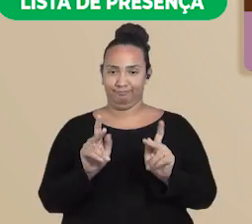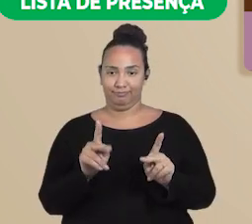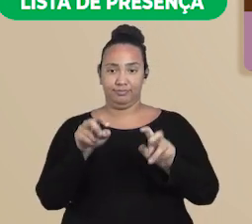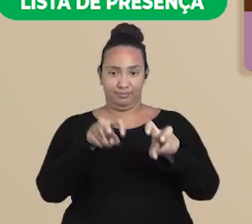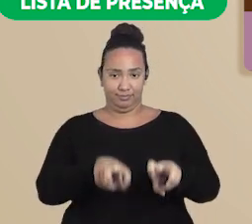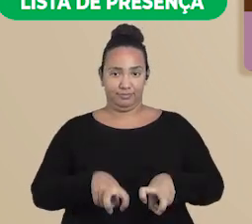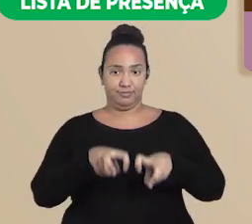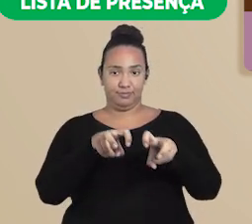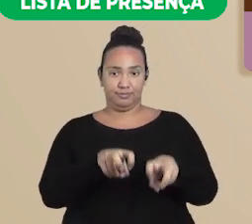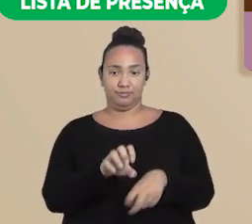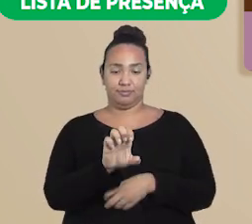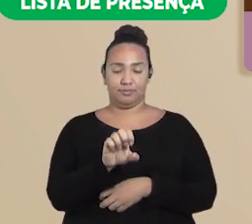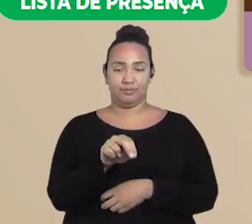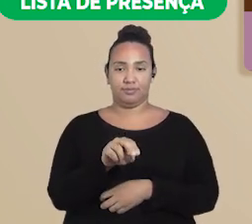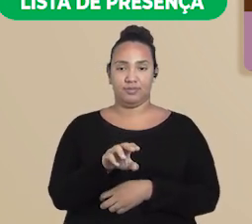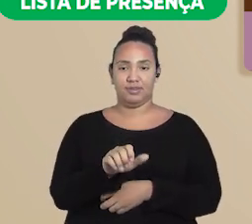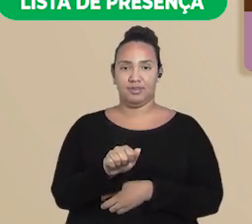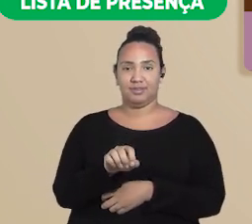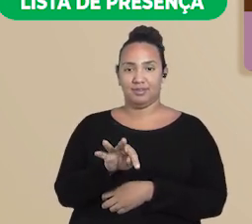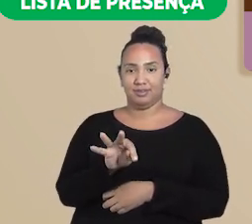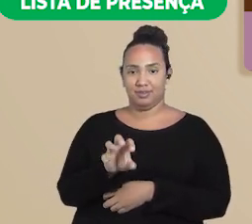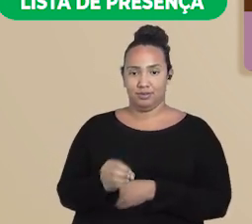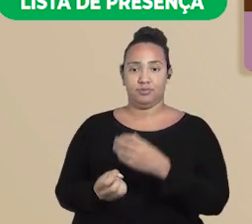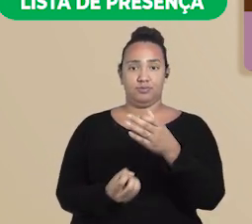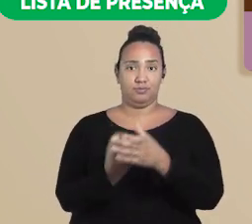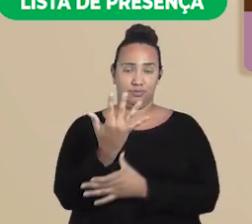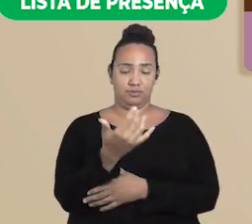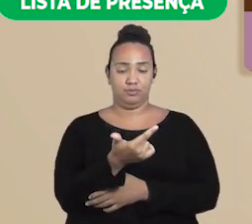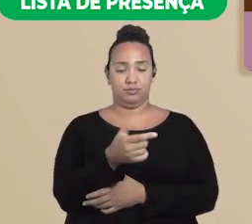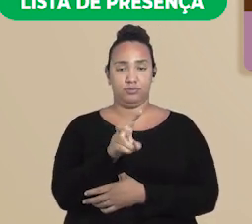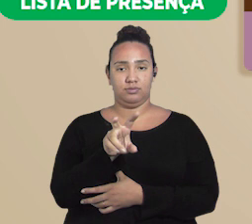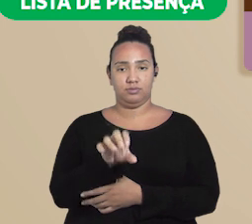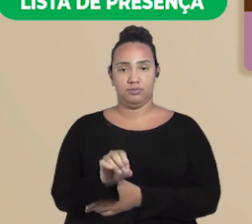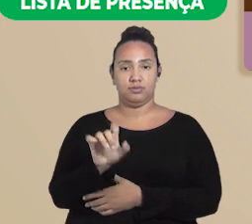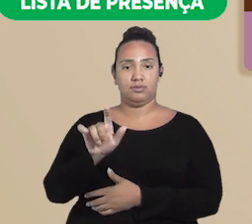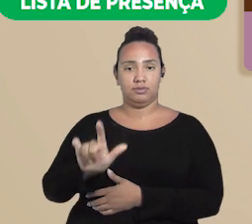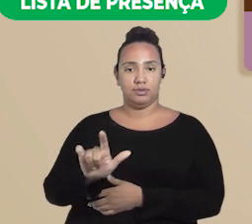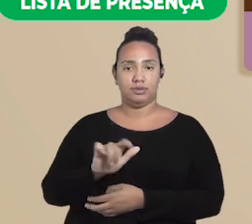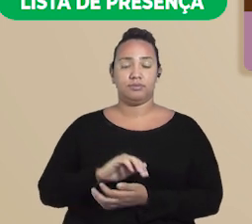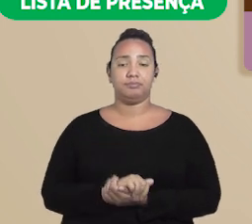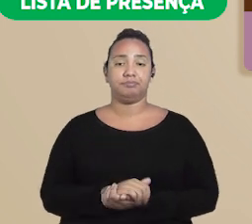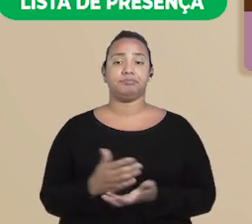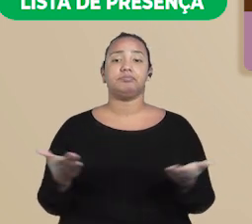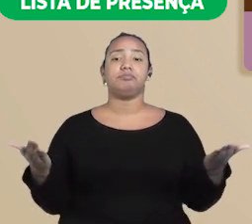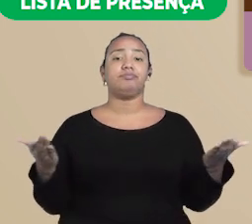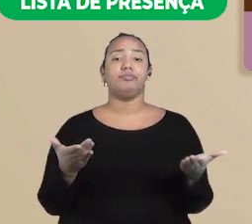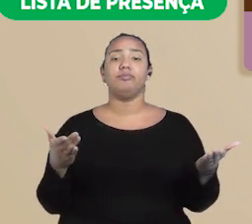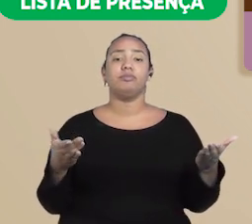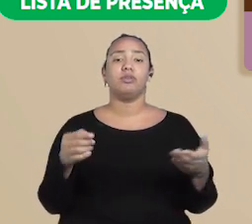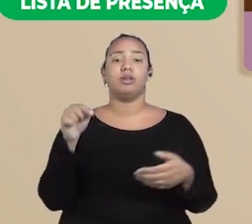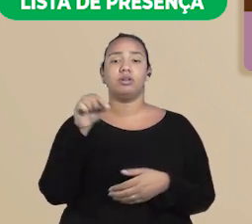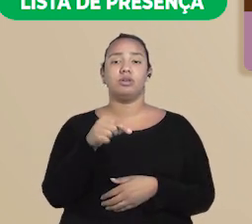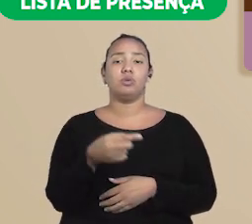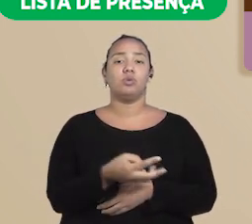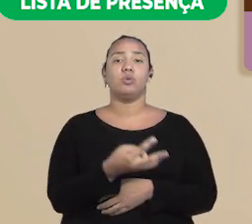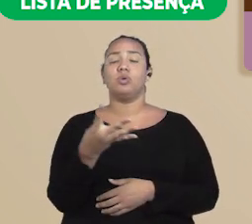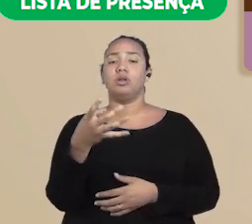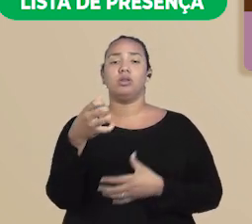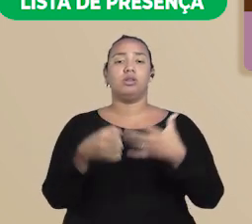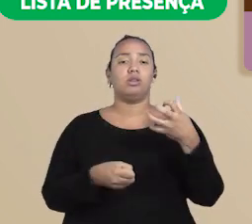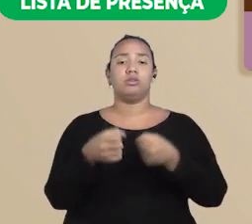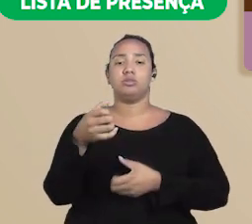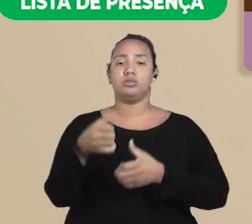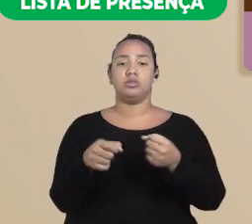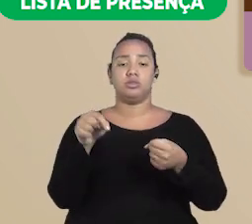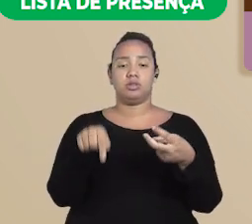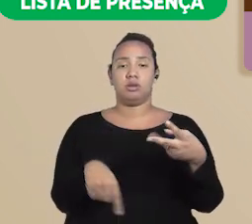Muito bem, foi a Fazenda Encanto, que produziu 250 litros. Agora,